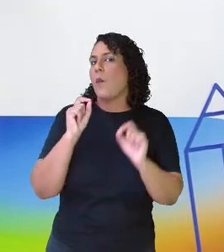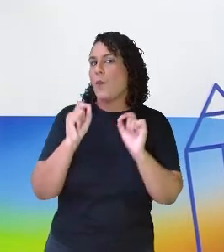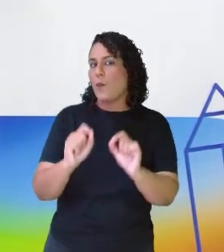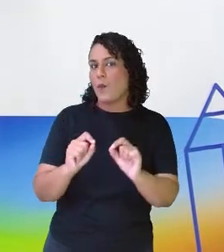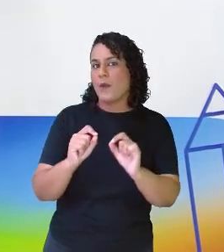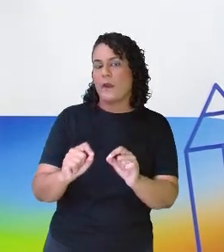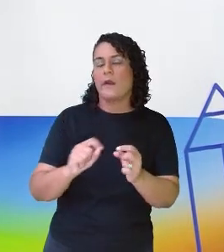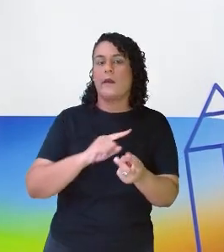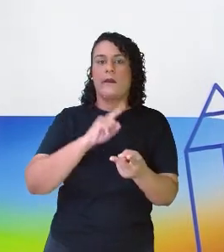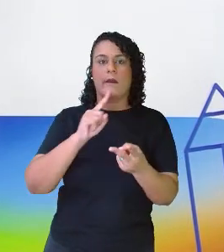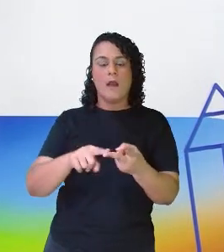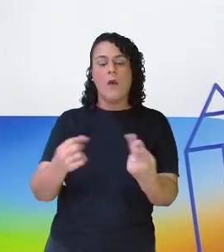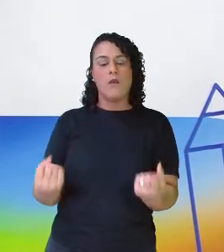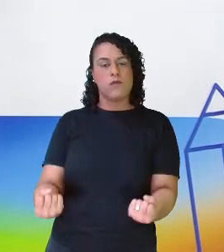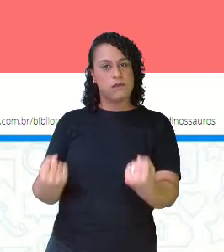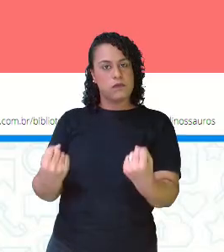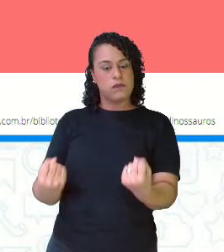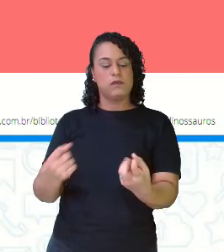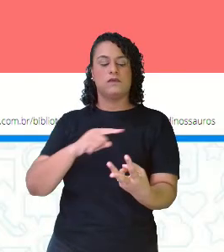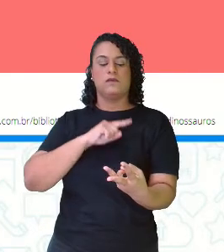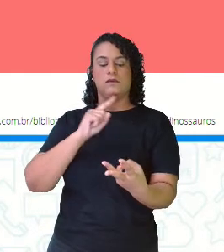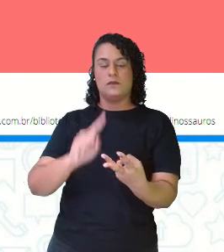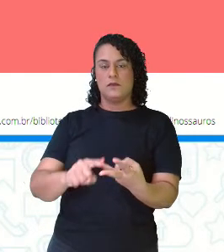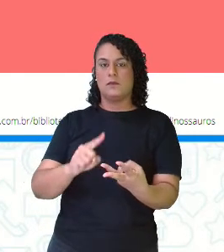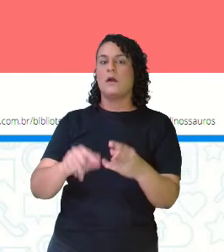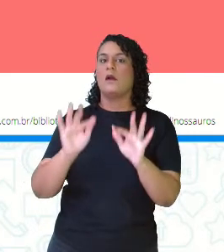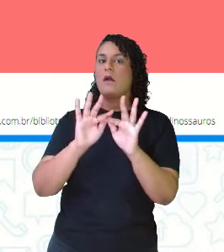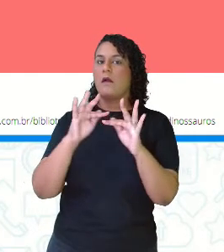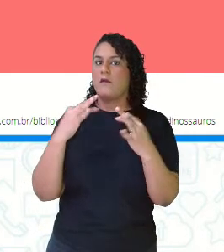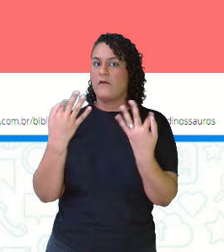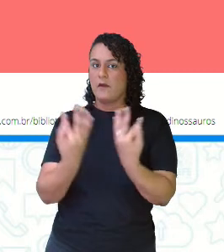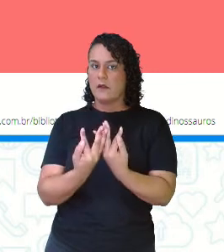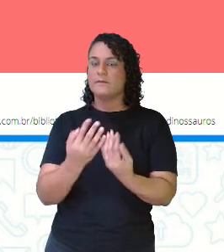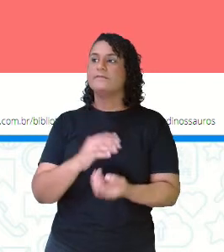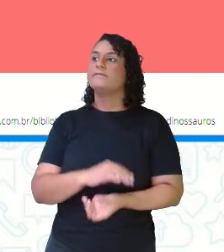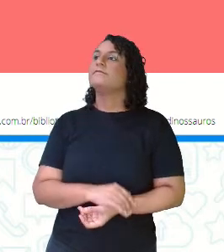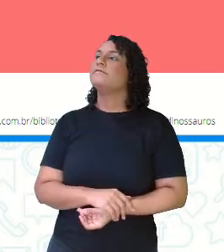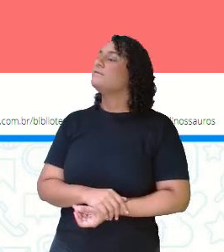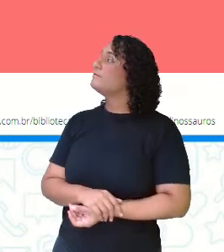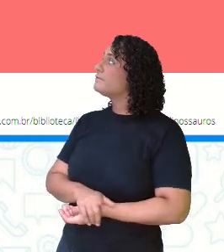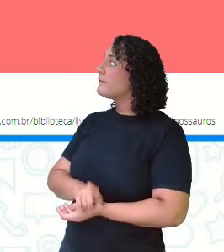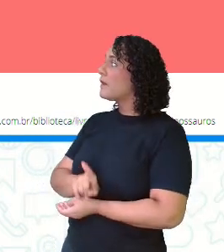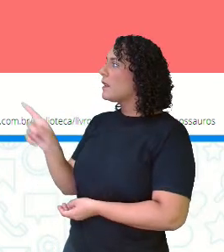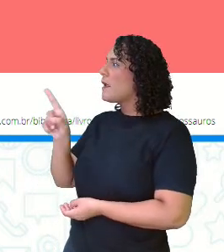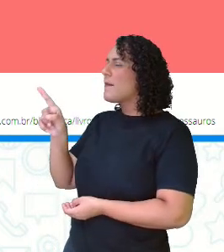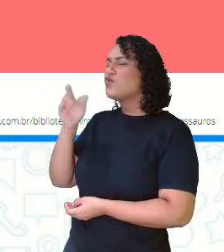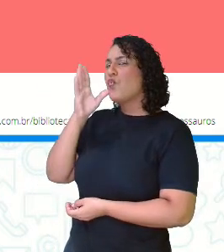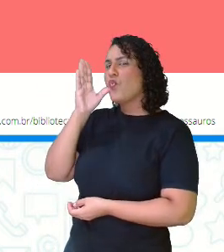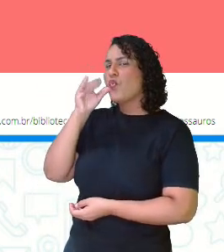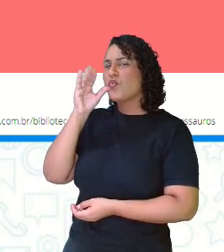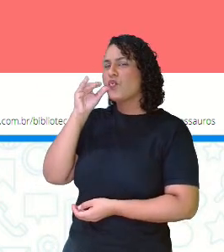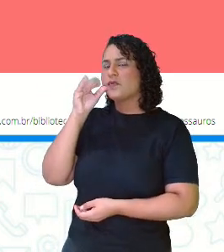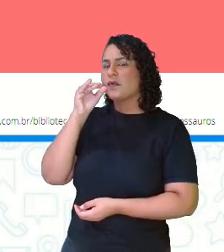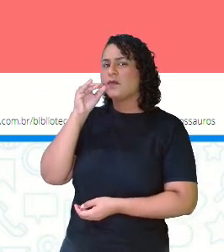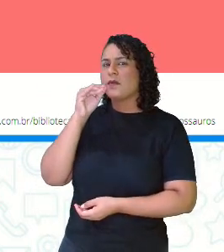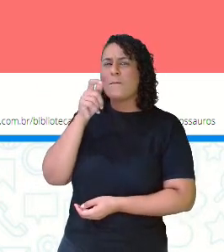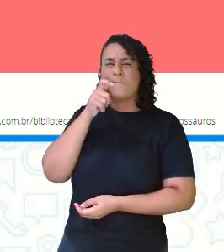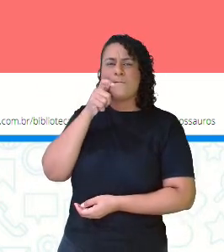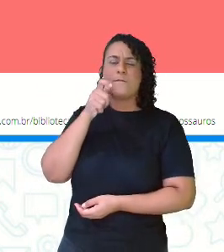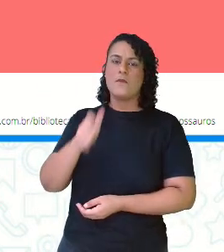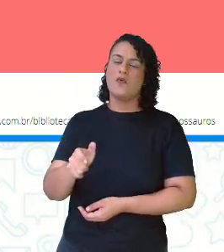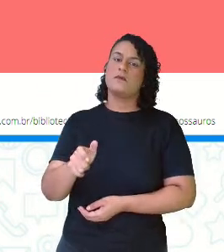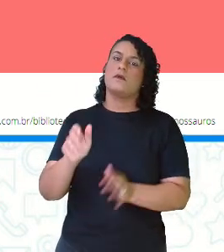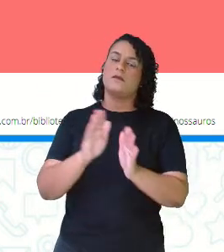comer, o peso, a família e a subordem. E aqui embaixo tem uma curiosidadezinha. Então é bastante interessante esse